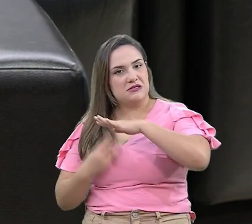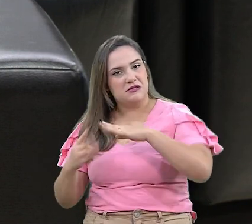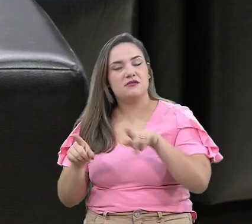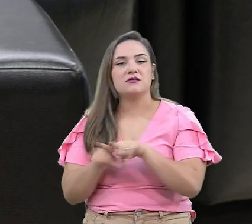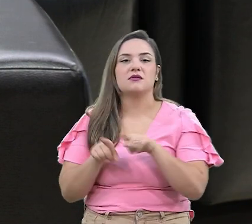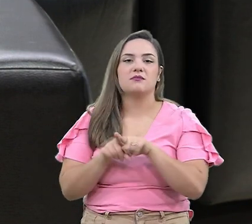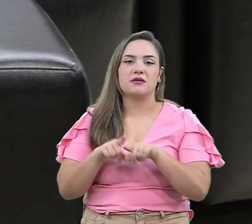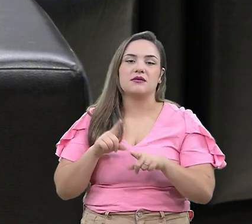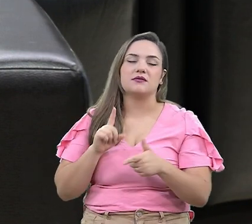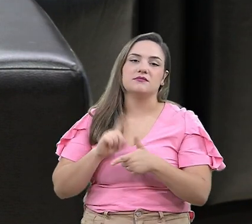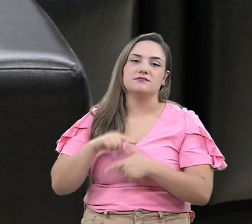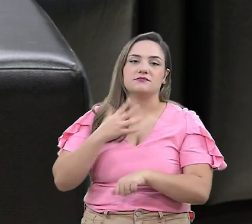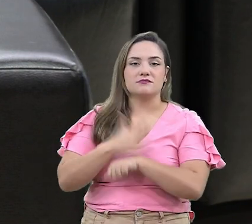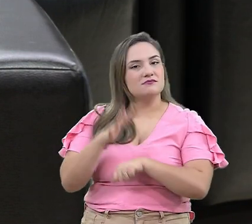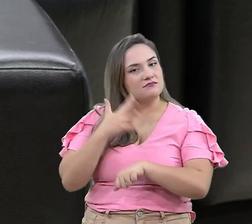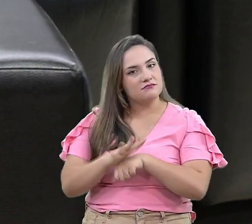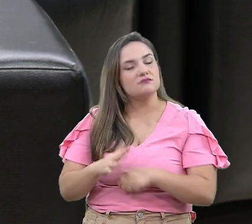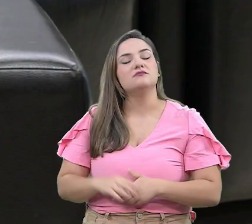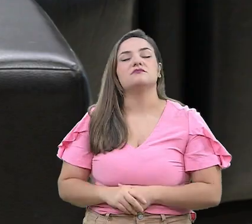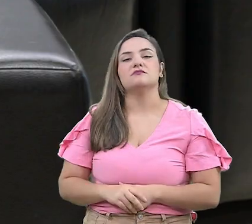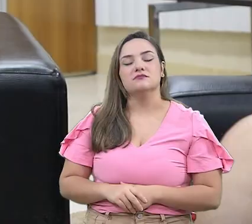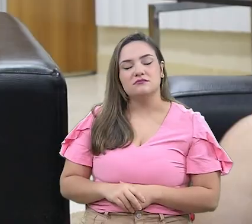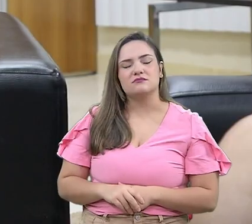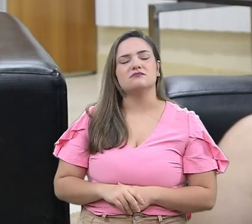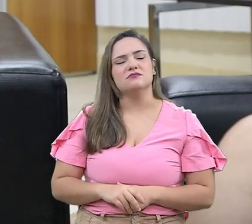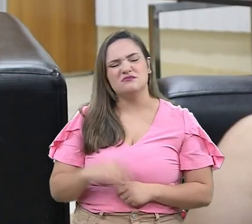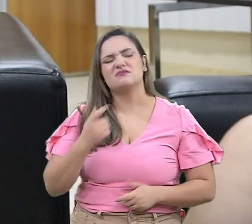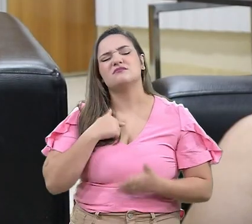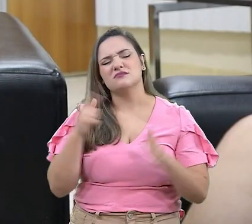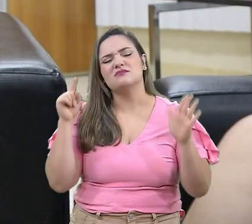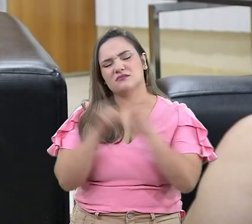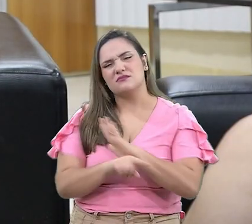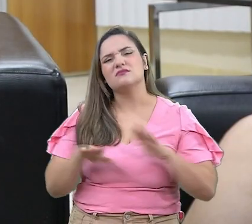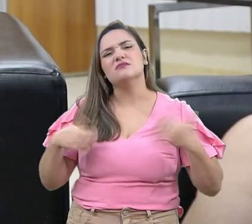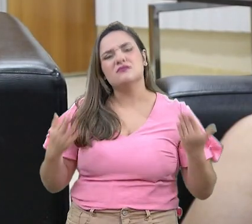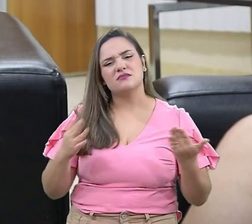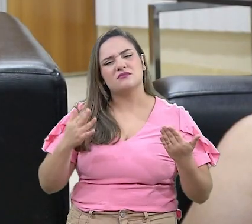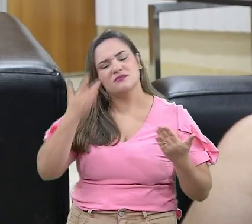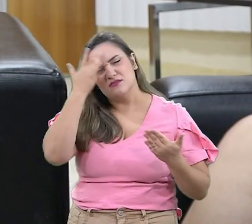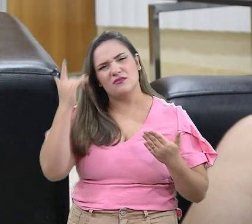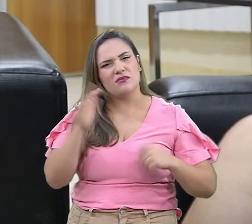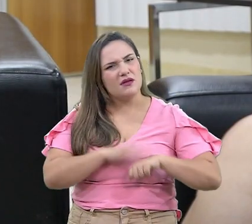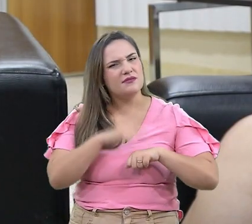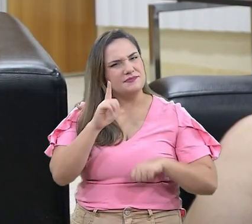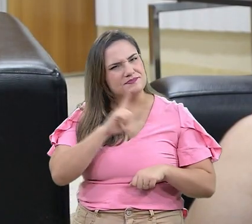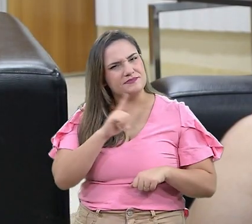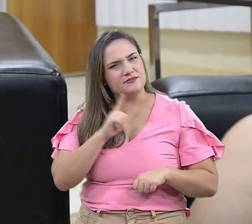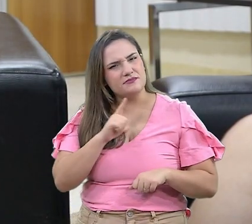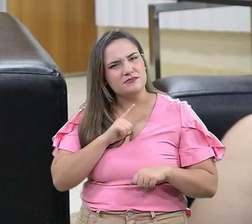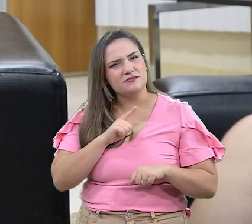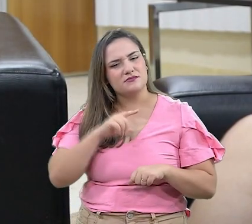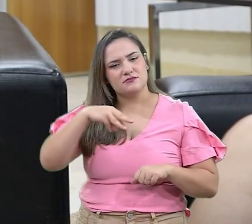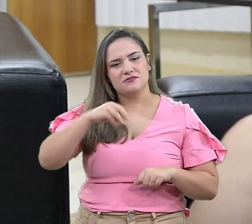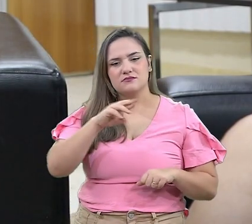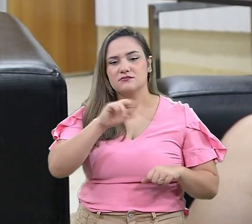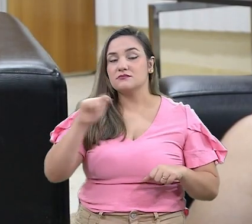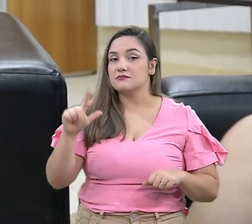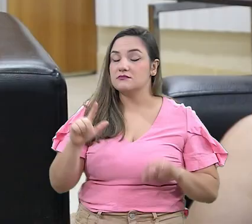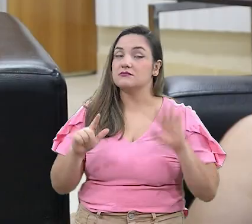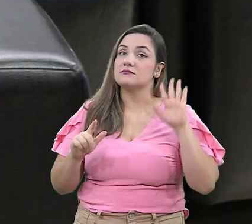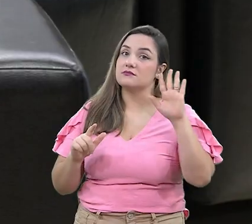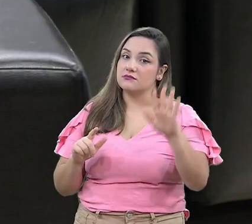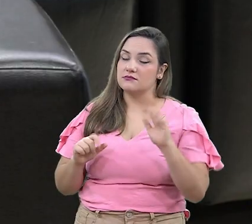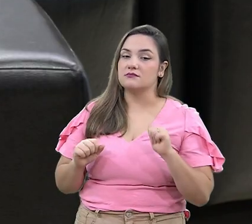terceirizados e estagiários. E eu até ia perguntar sobre isso. Quais são os alvos mais frequentes, né, do assédio moral?